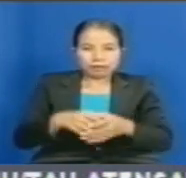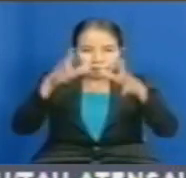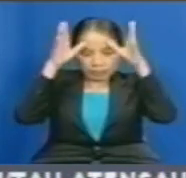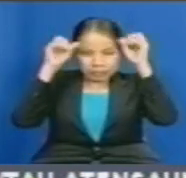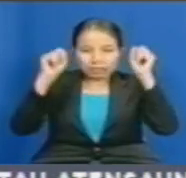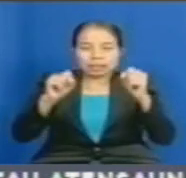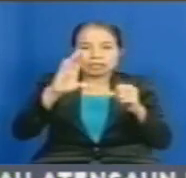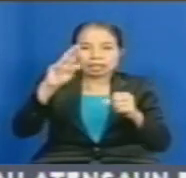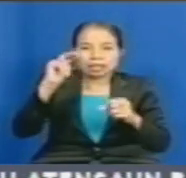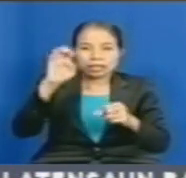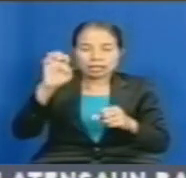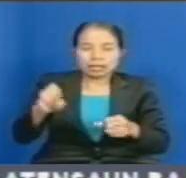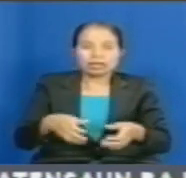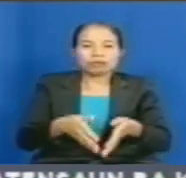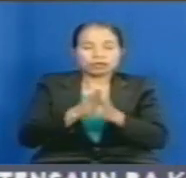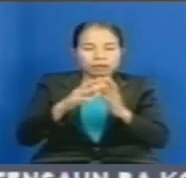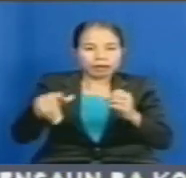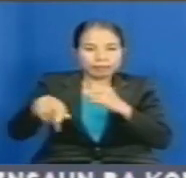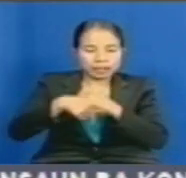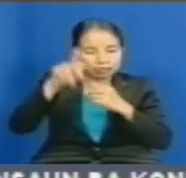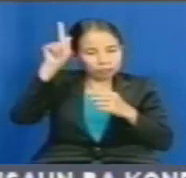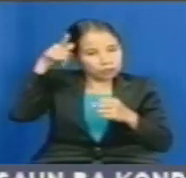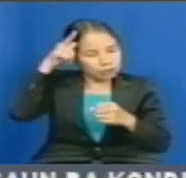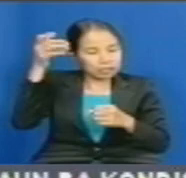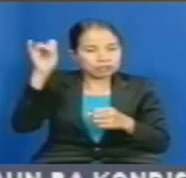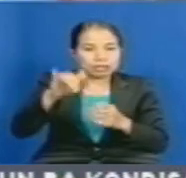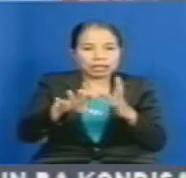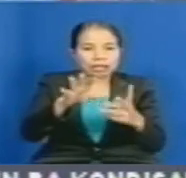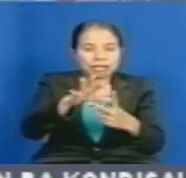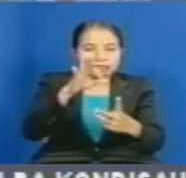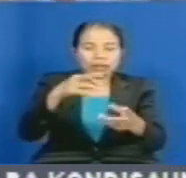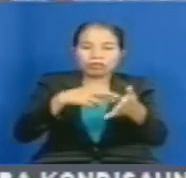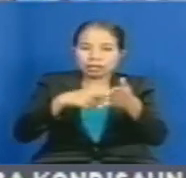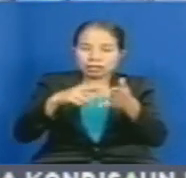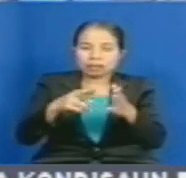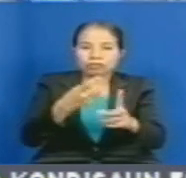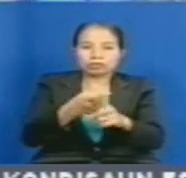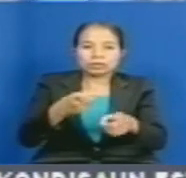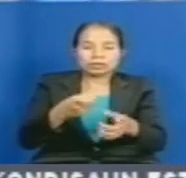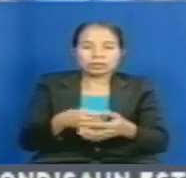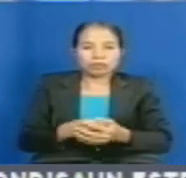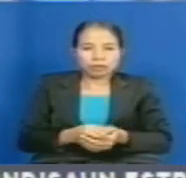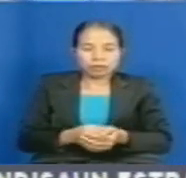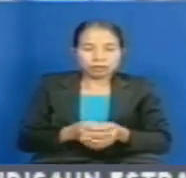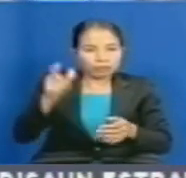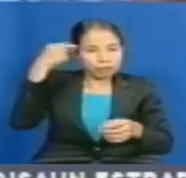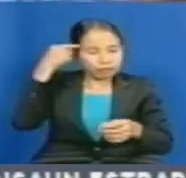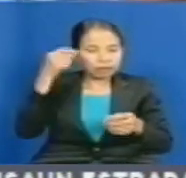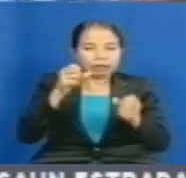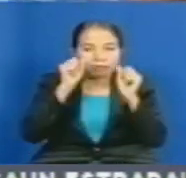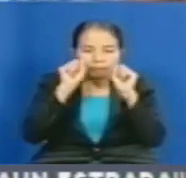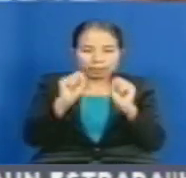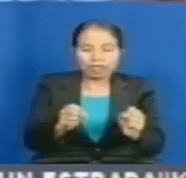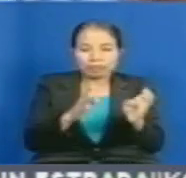Eleição José Belo, o suba partido político sira nebe retan ona legalidade, o si governo. Atu bele prepara plano nebe